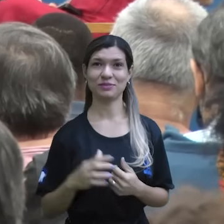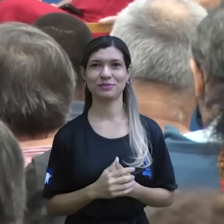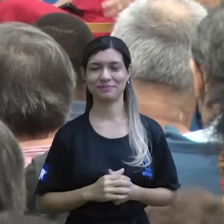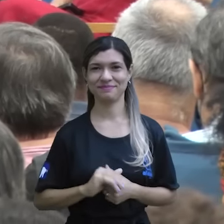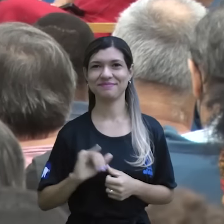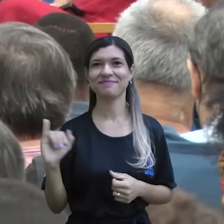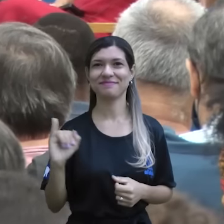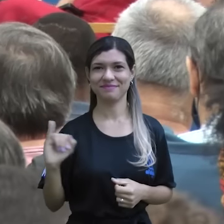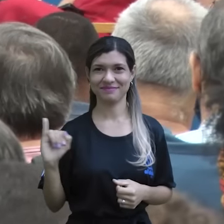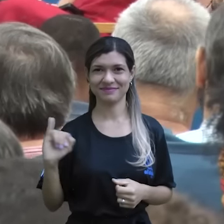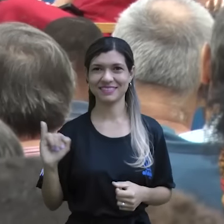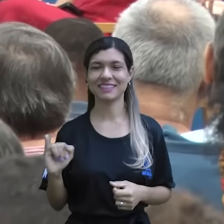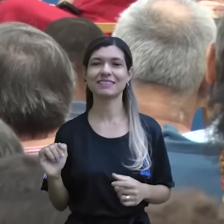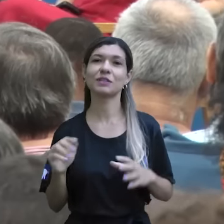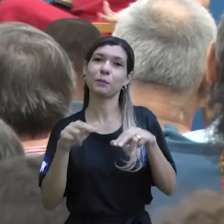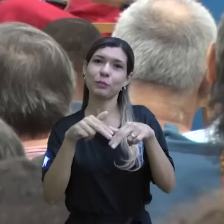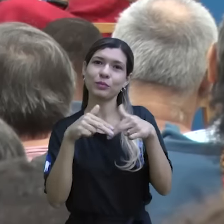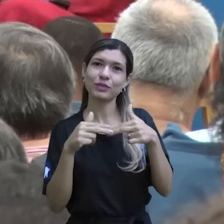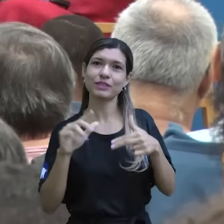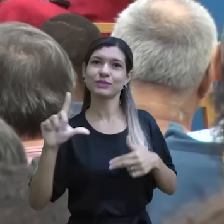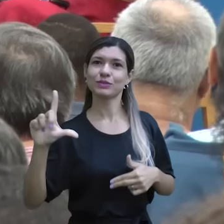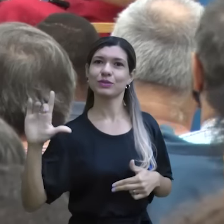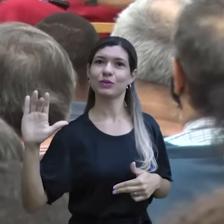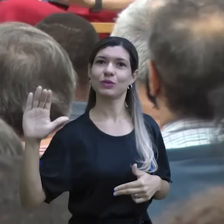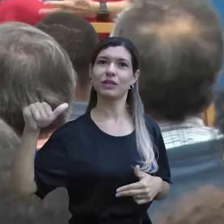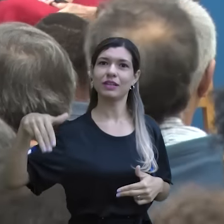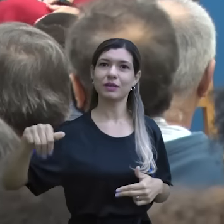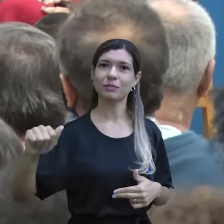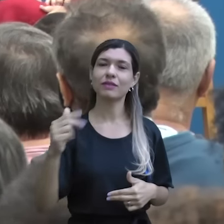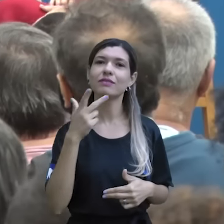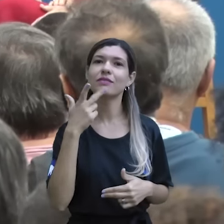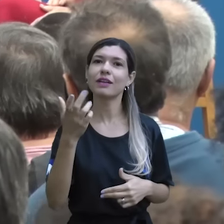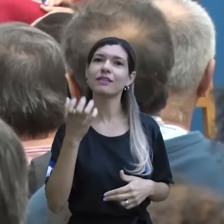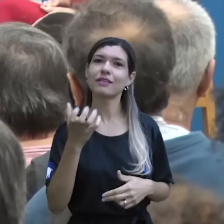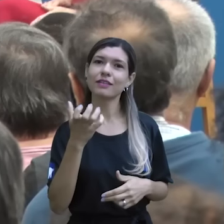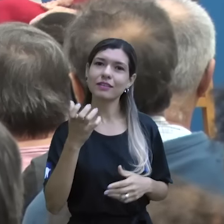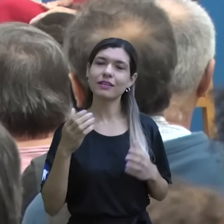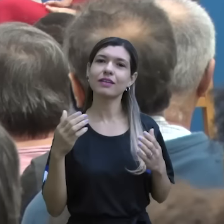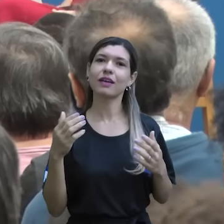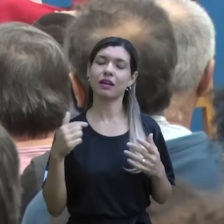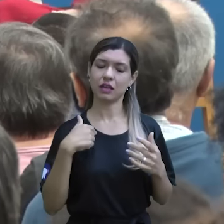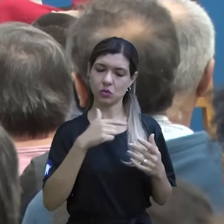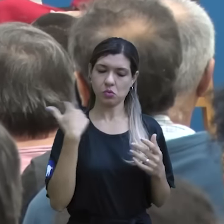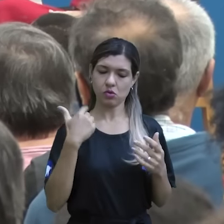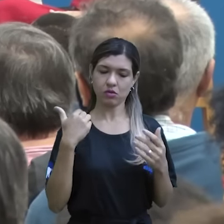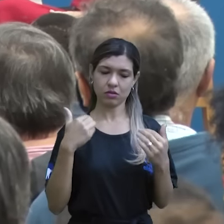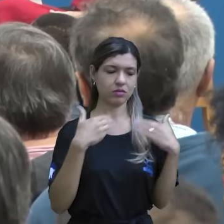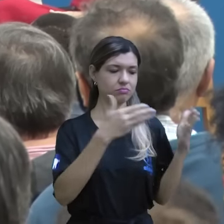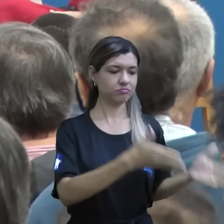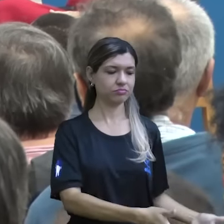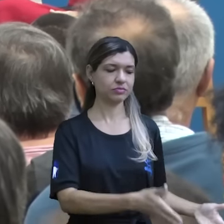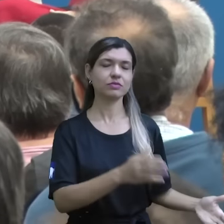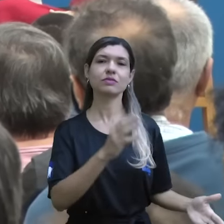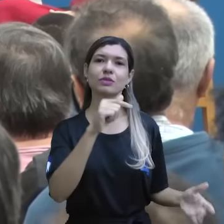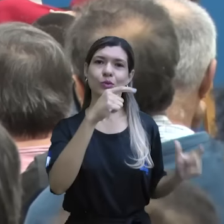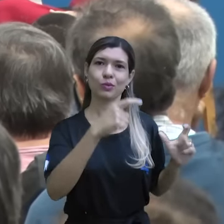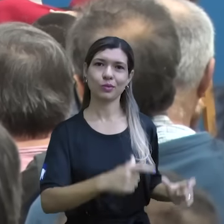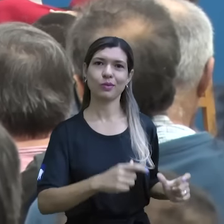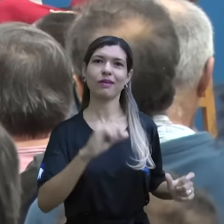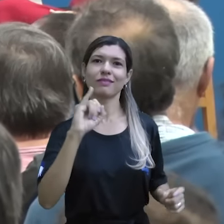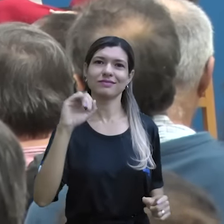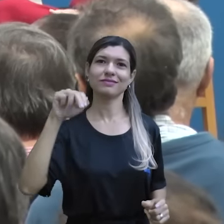aí vai, o trem dos subúrbios. O trem dos subúrbios que é ele espetáculo. Falava que tomava o trem de segunda categoria só para estudar, mas não era,